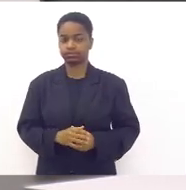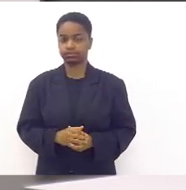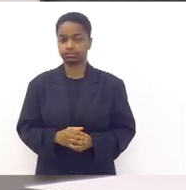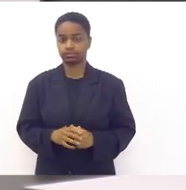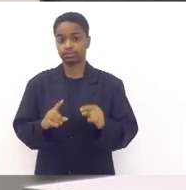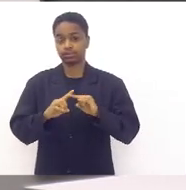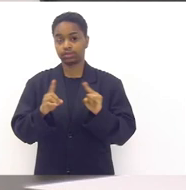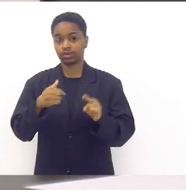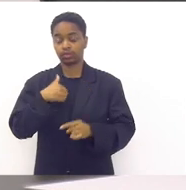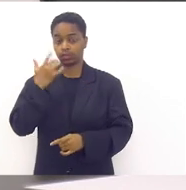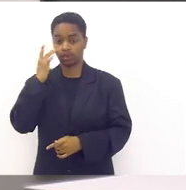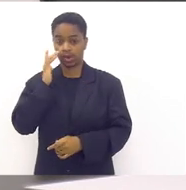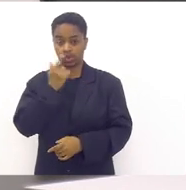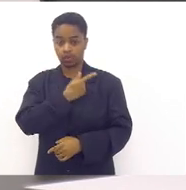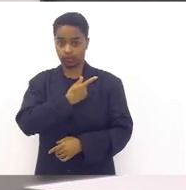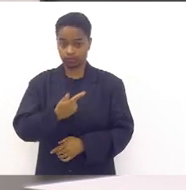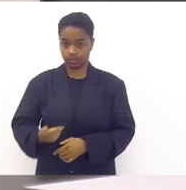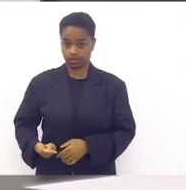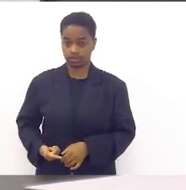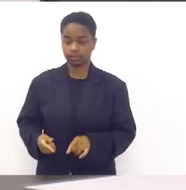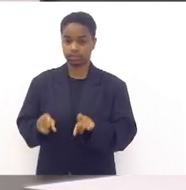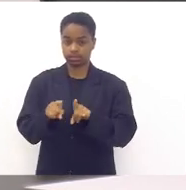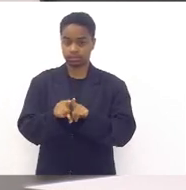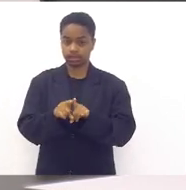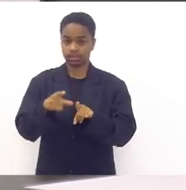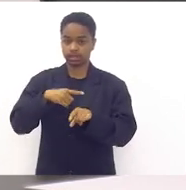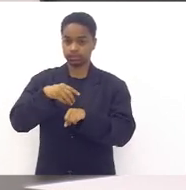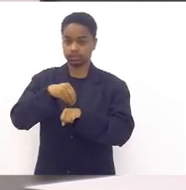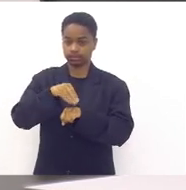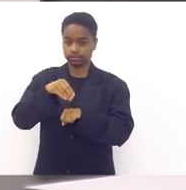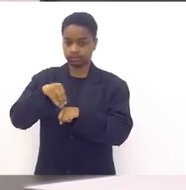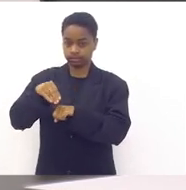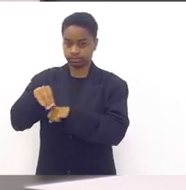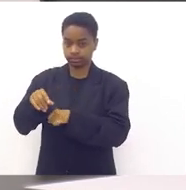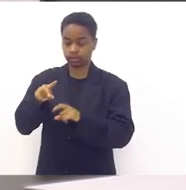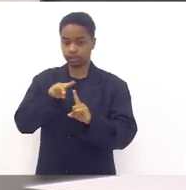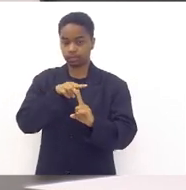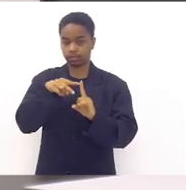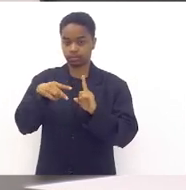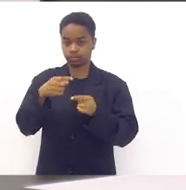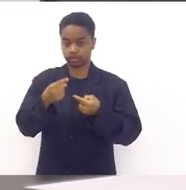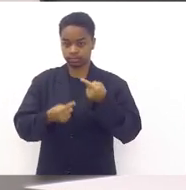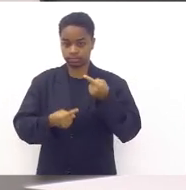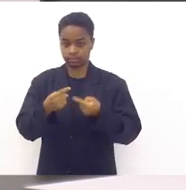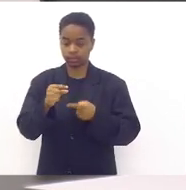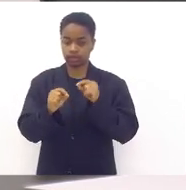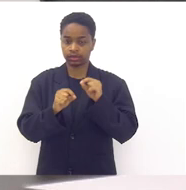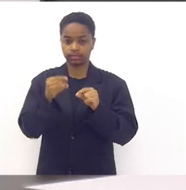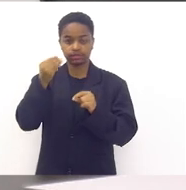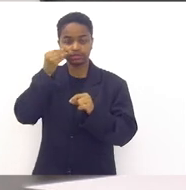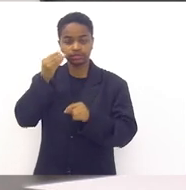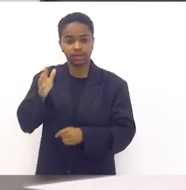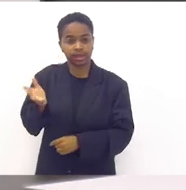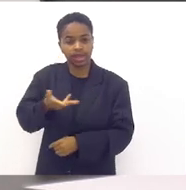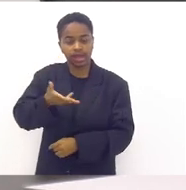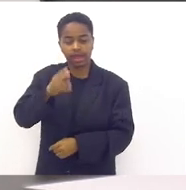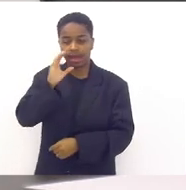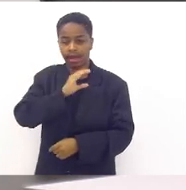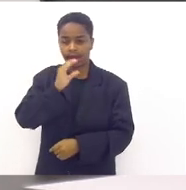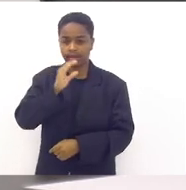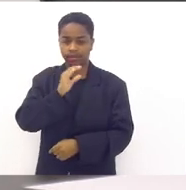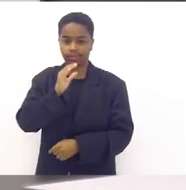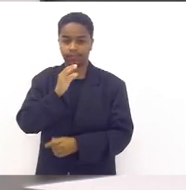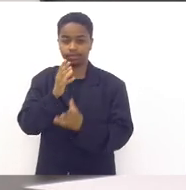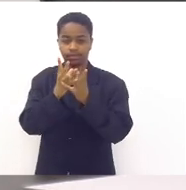acho que o governo também, é indicativo para o governo, do ponto de vista político, é agilizar o fim